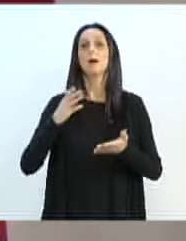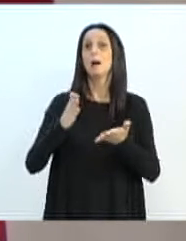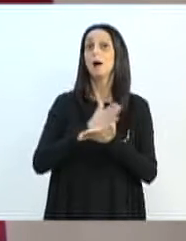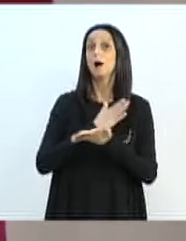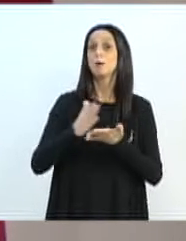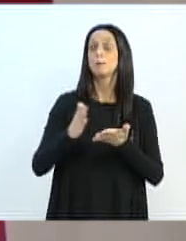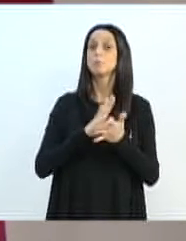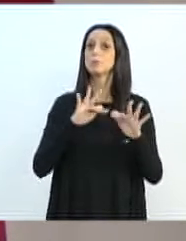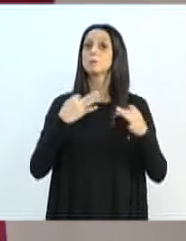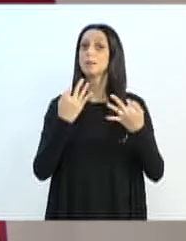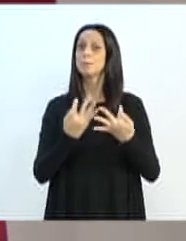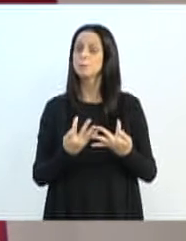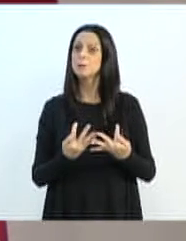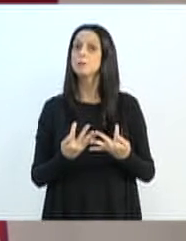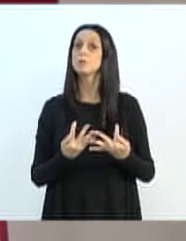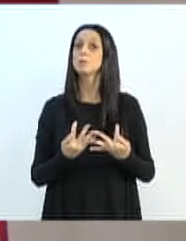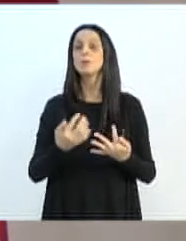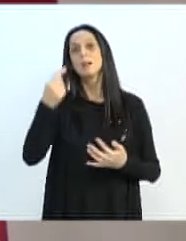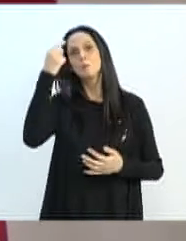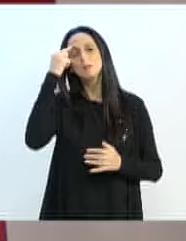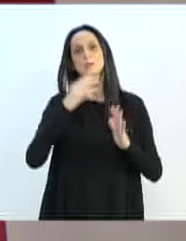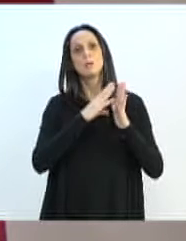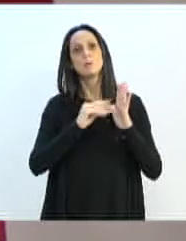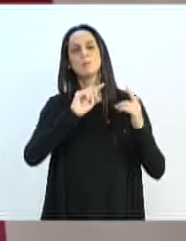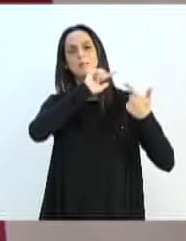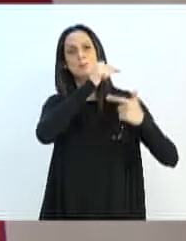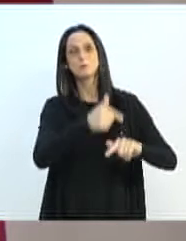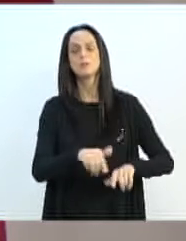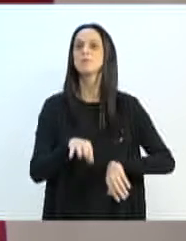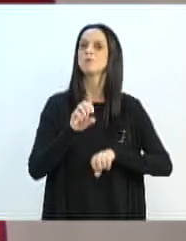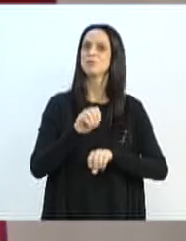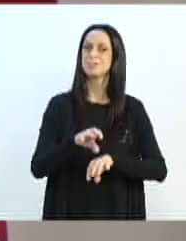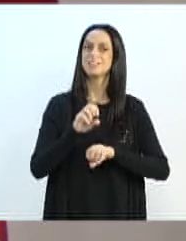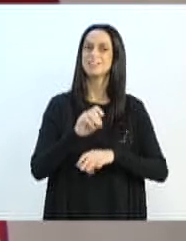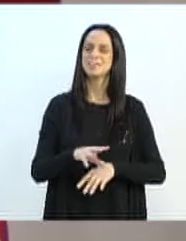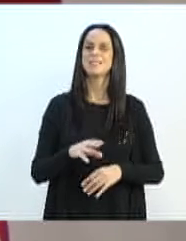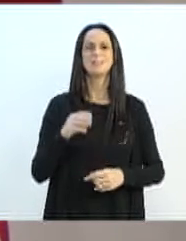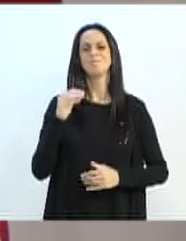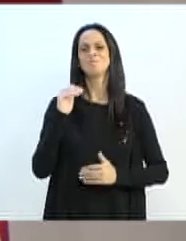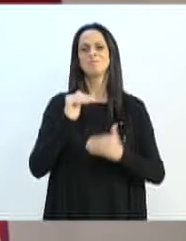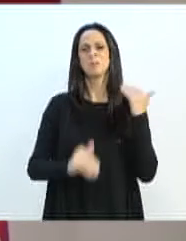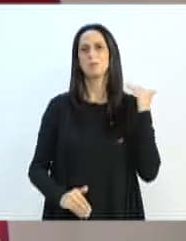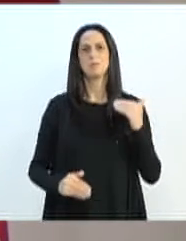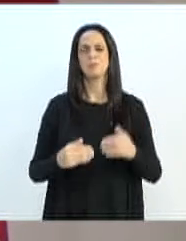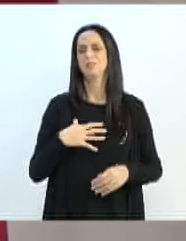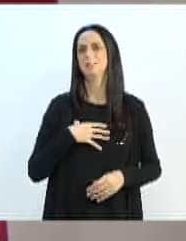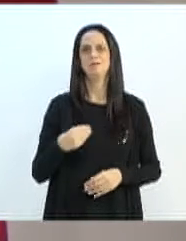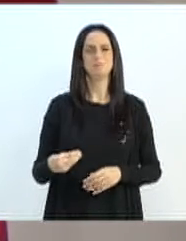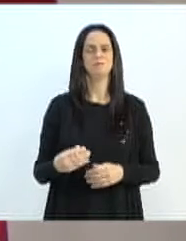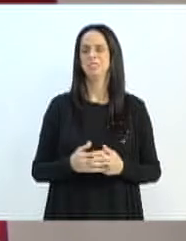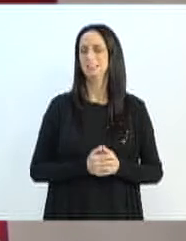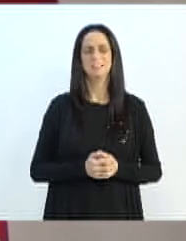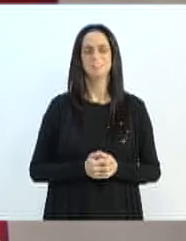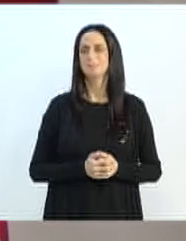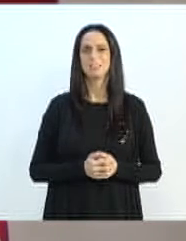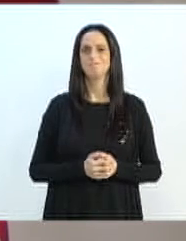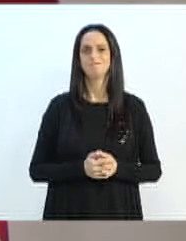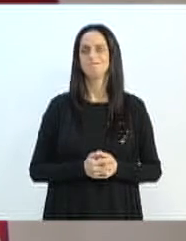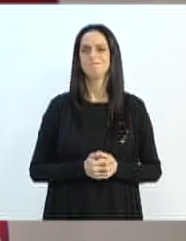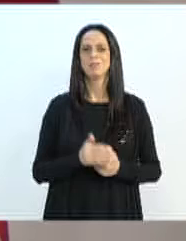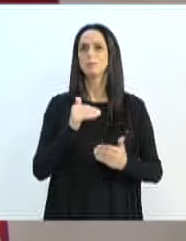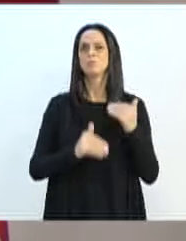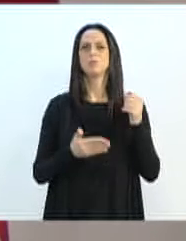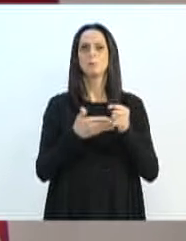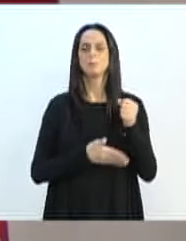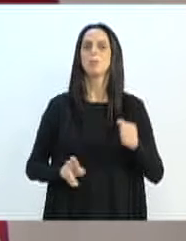algumas famílias que consideram o modelo tradicional de ensino não apropriado para atender aos seus princípios e valores,